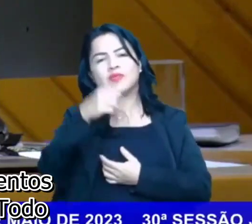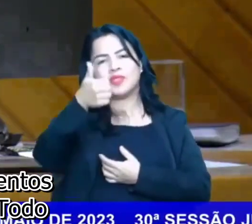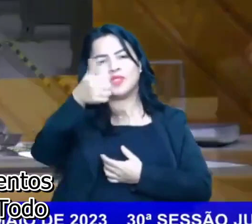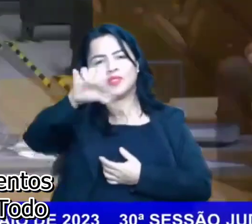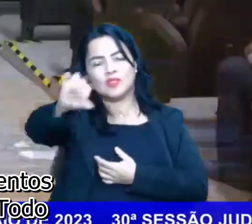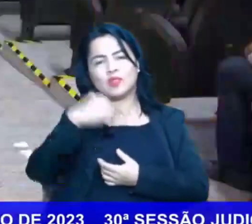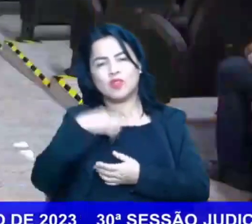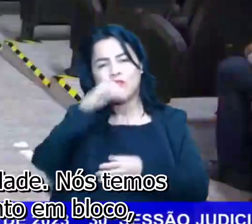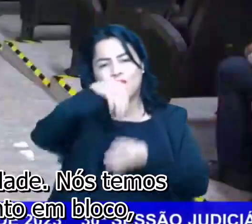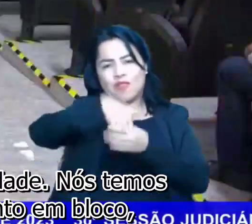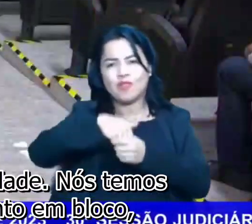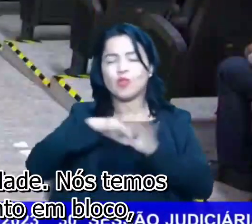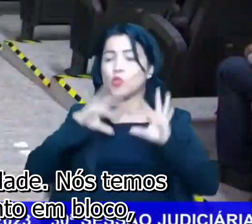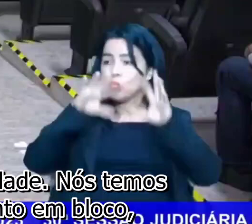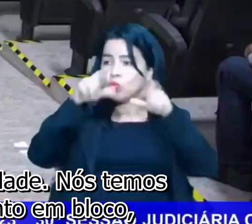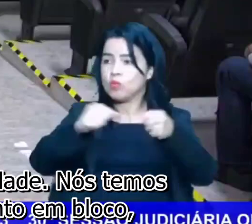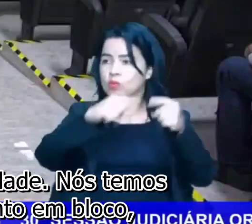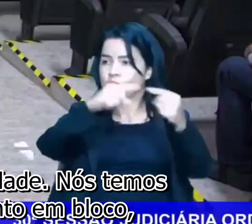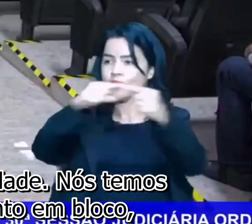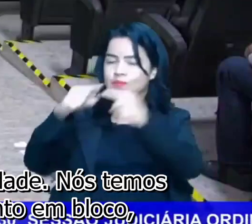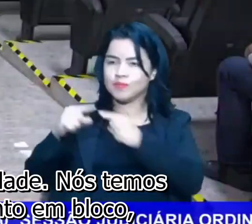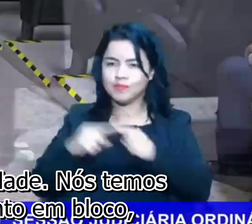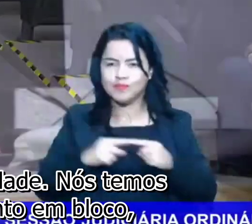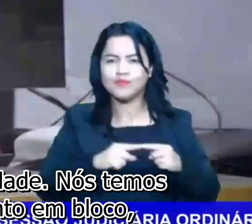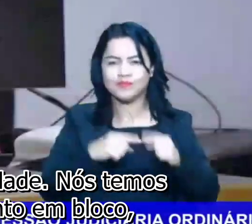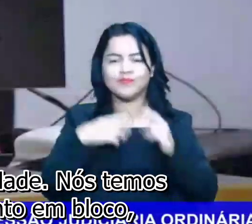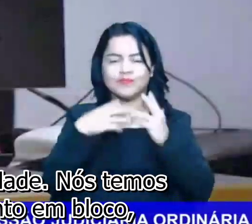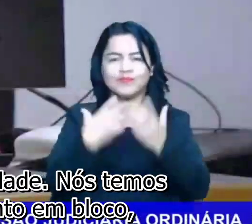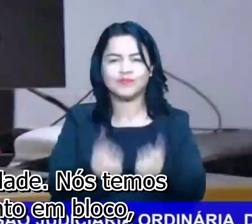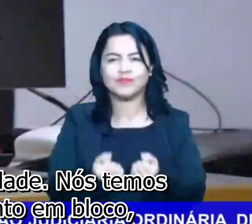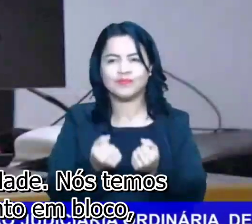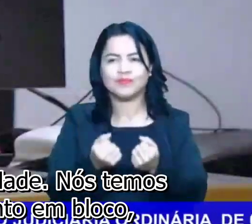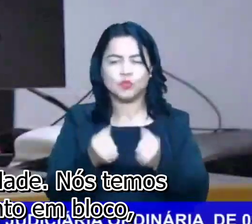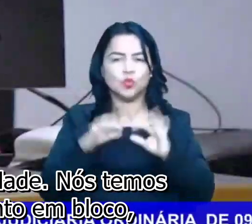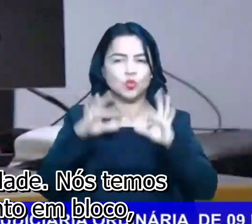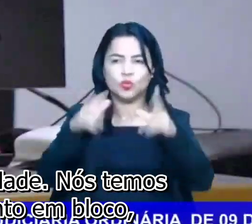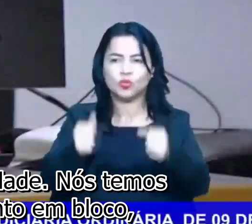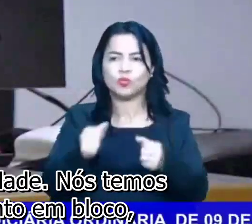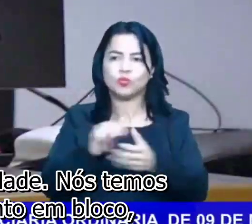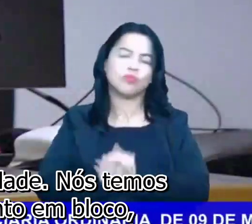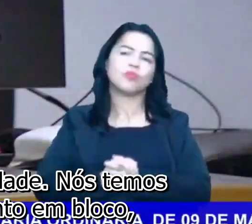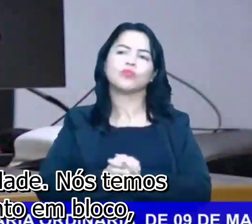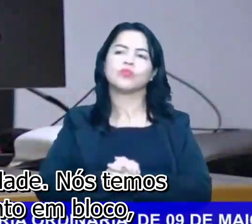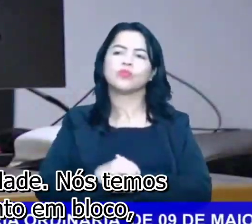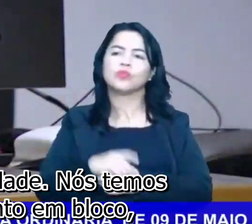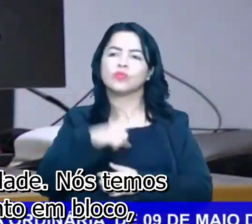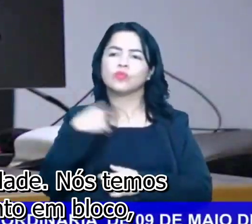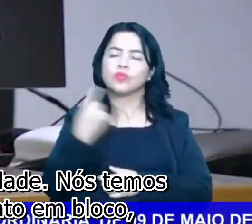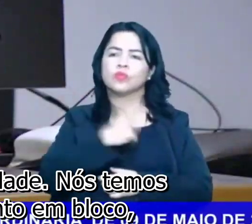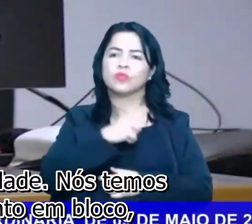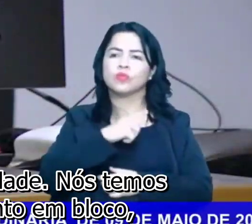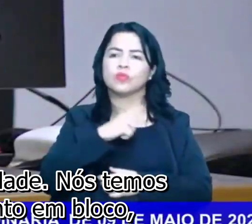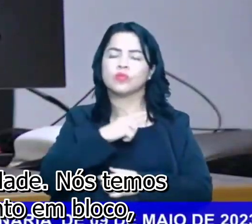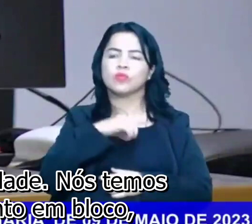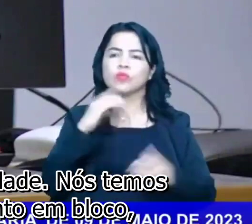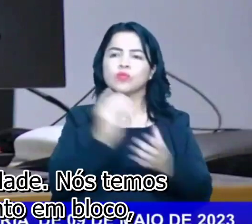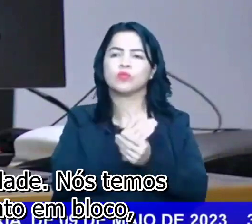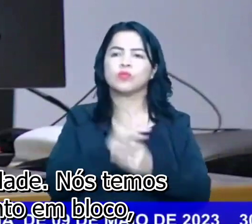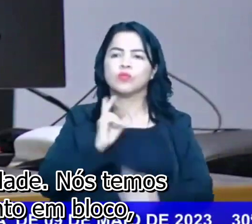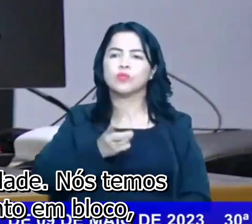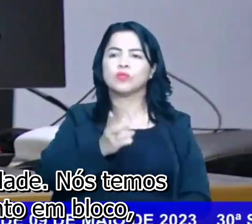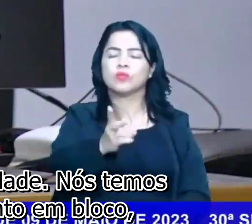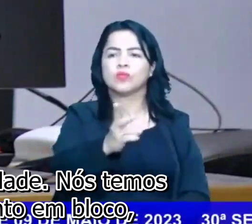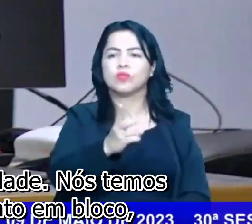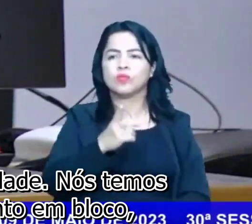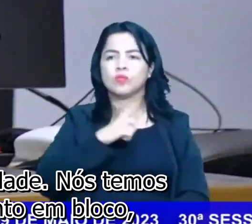23.607/2019. É o voto. Ok, todo mundo de acordo. Contas aprovadas à unanimidade. Nós temos processo de continuação